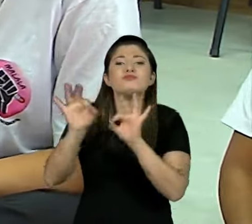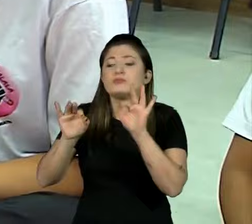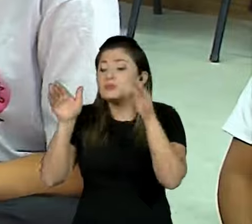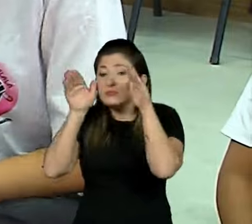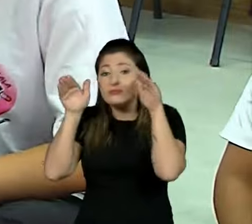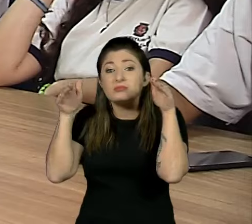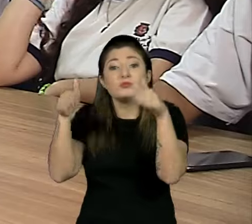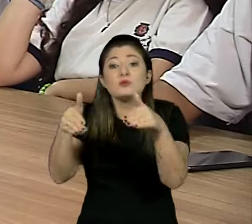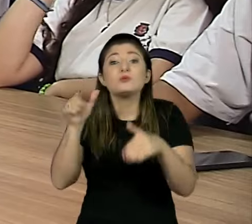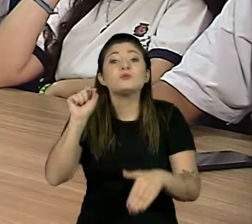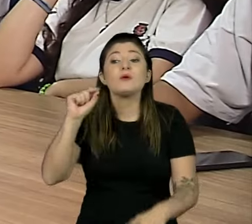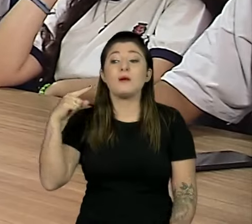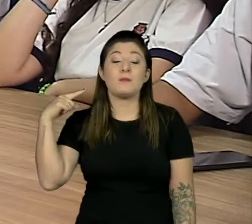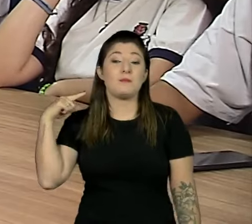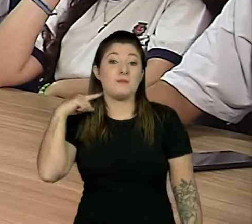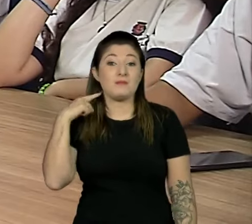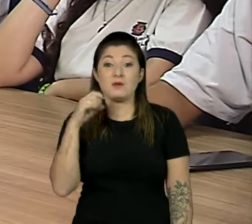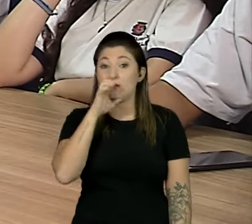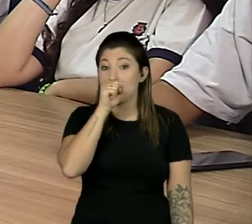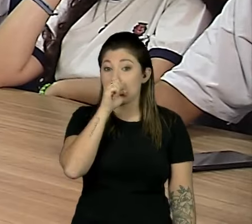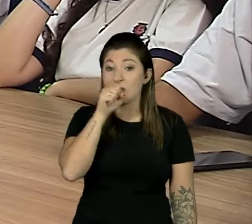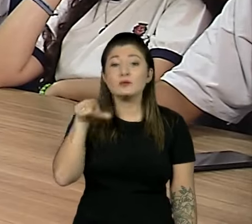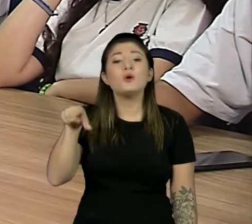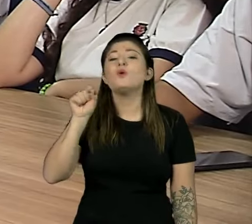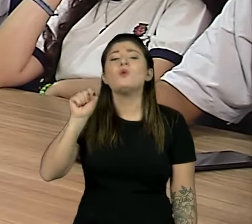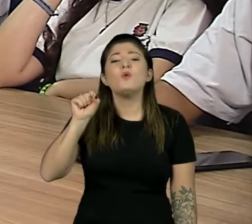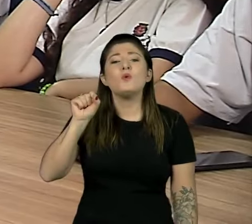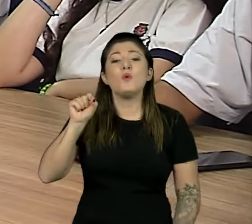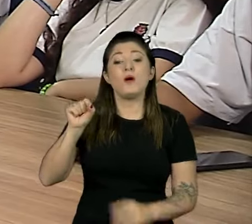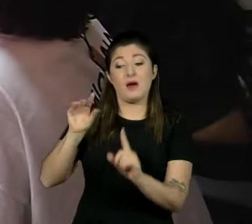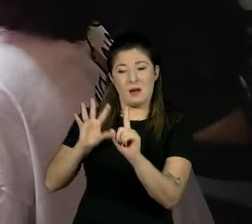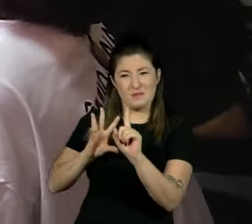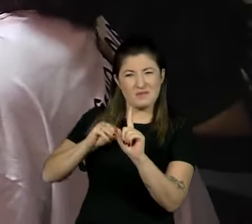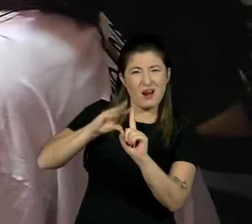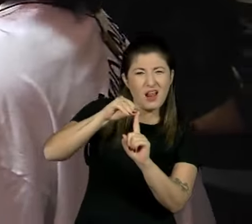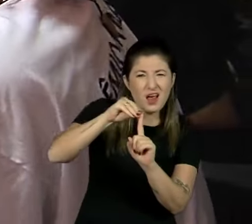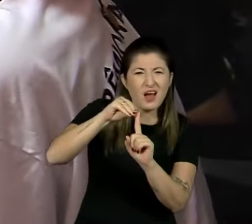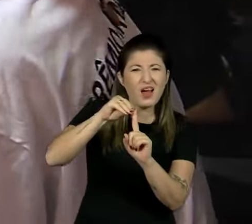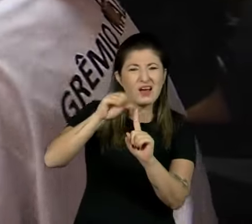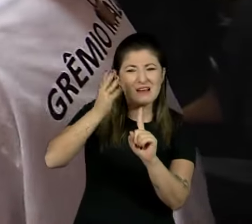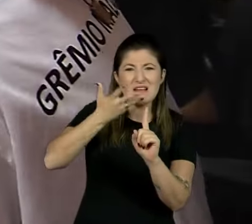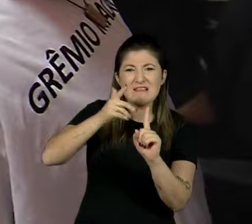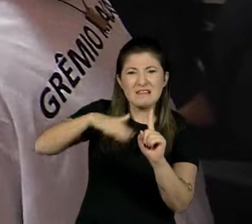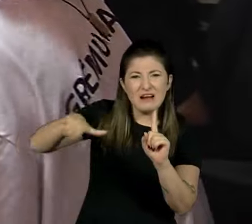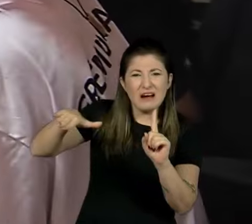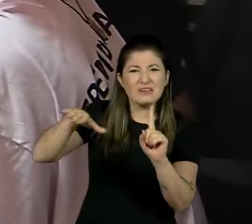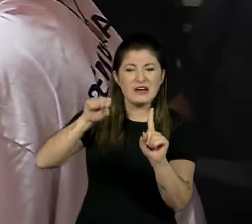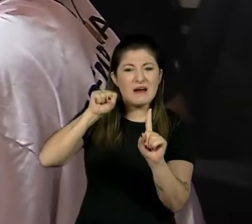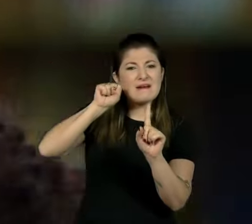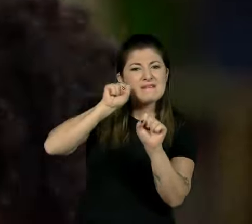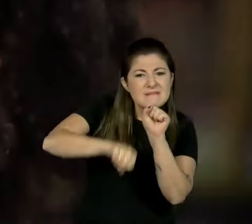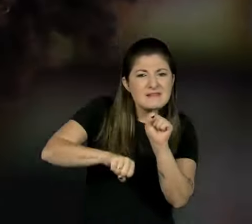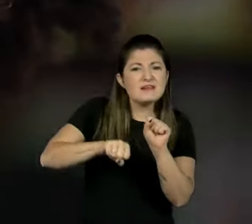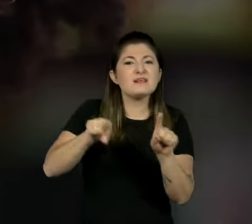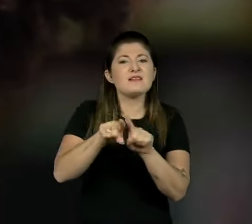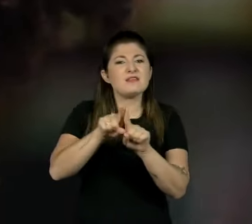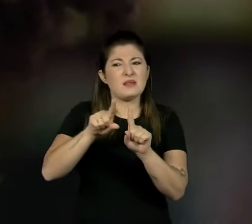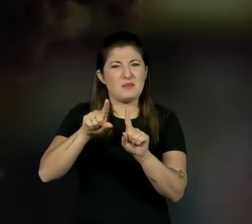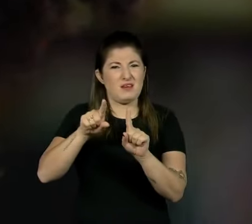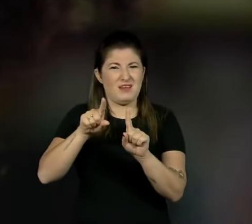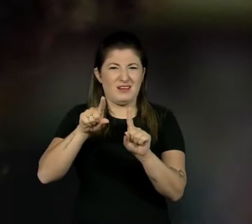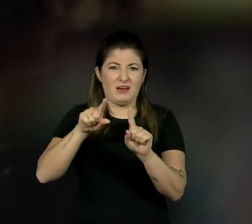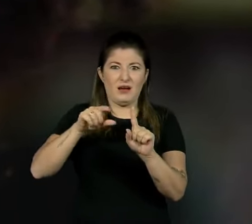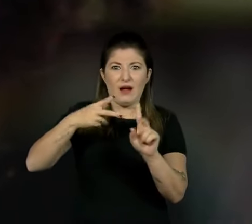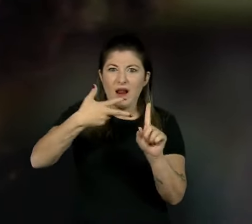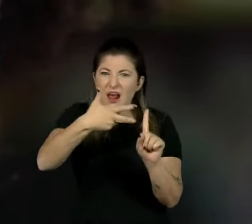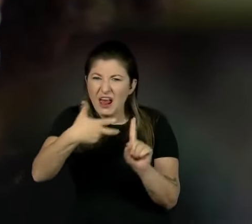Maio Laranja, que trata do combate ao abuso e exploração sexual de crianças e adolescentes. Foi para isso que